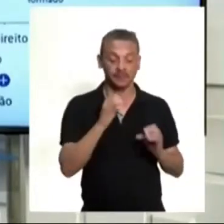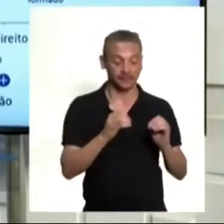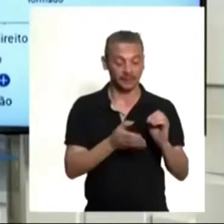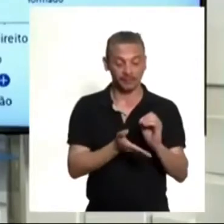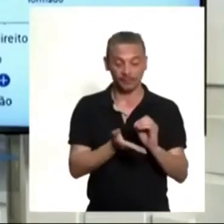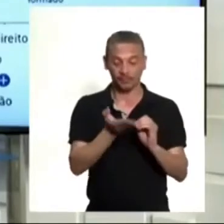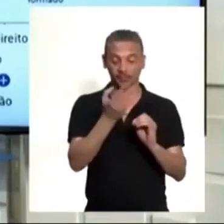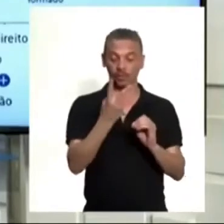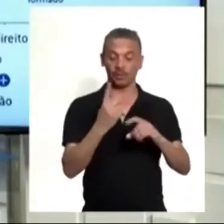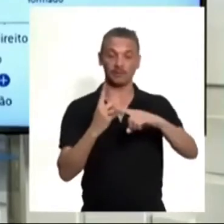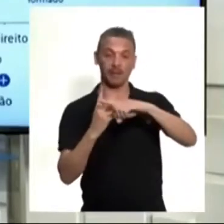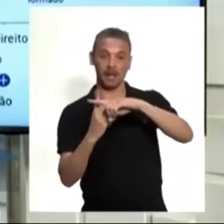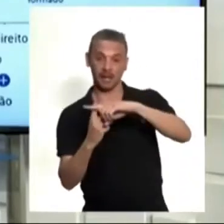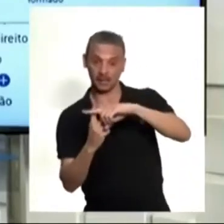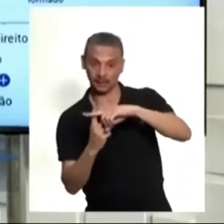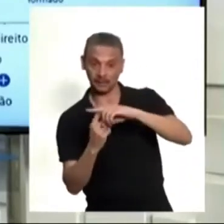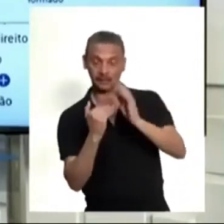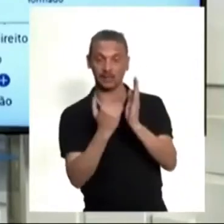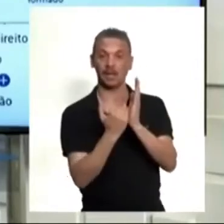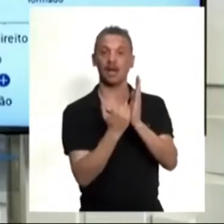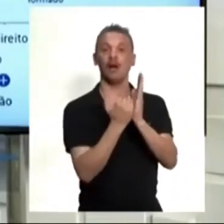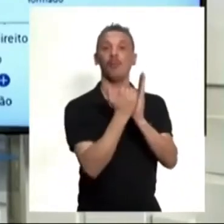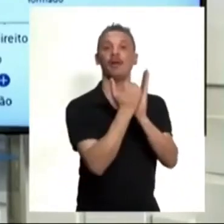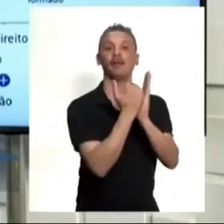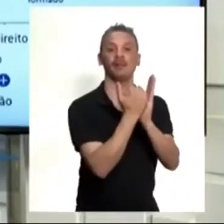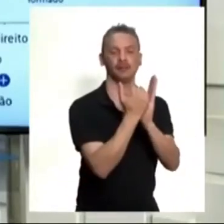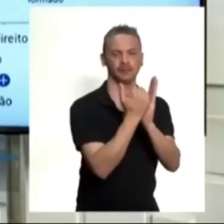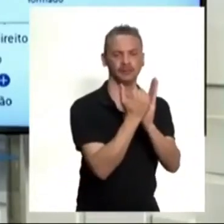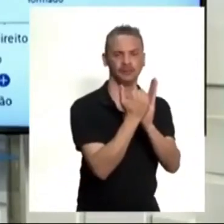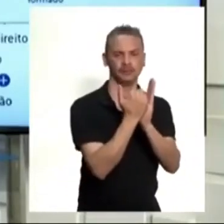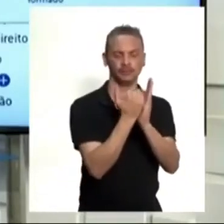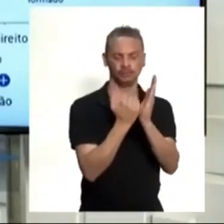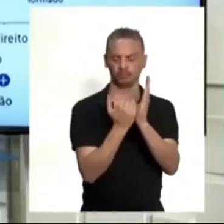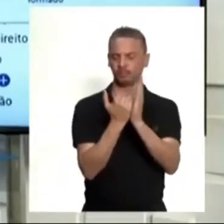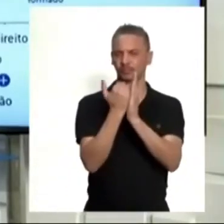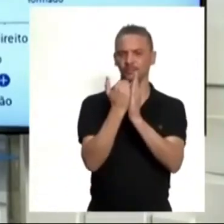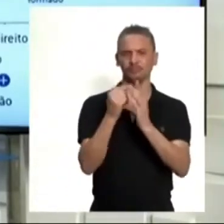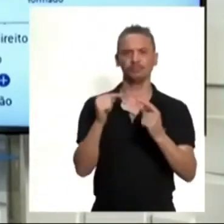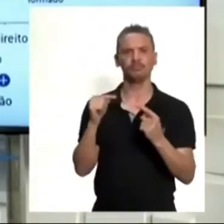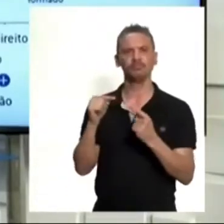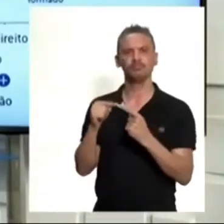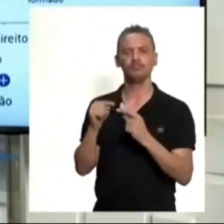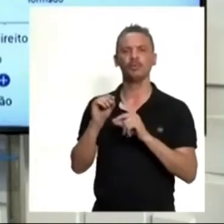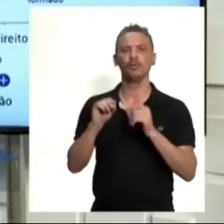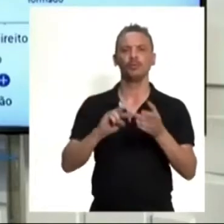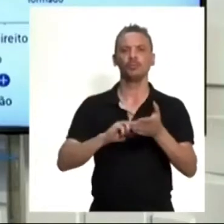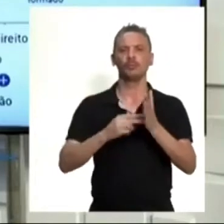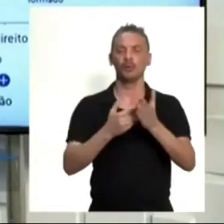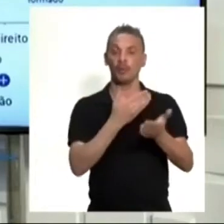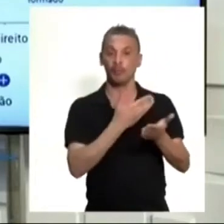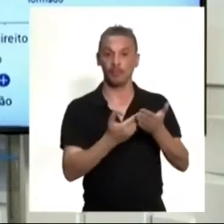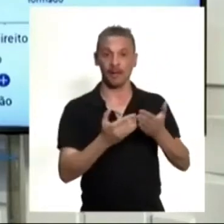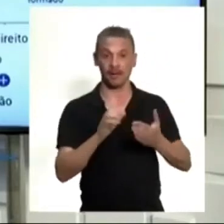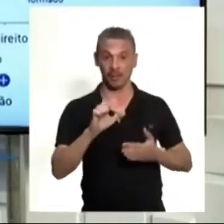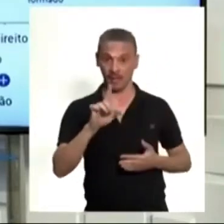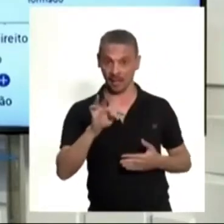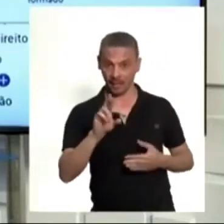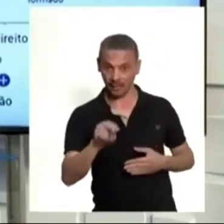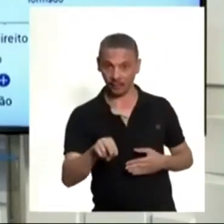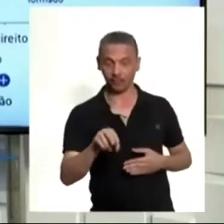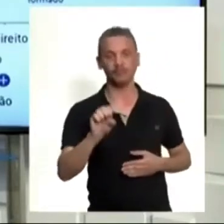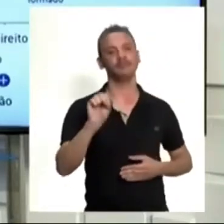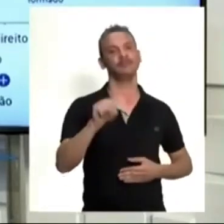para 2+, está aumentando a carguinha. Aumentou a carguinha, significa que ele perdeu elétrons? É. Se ele